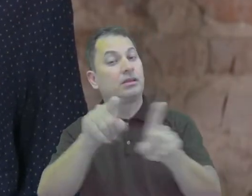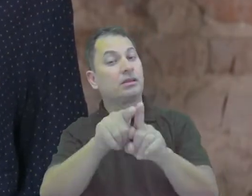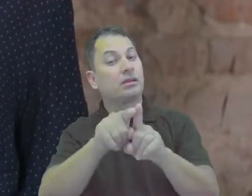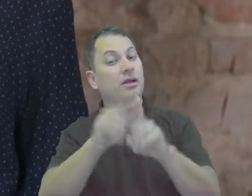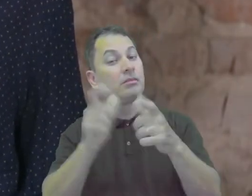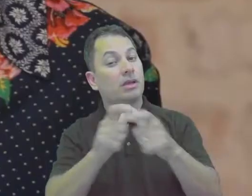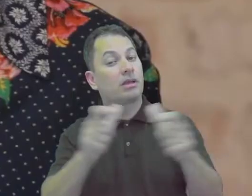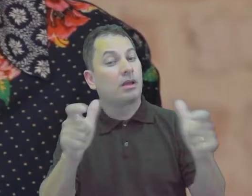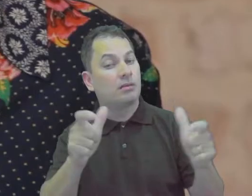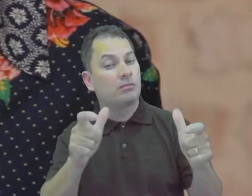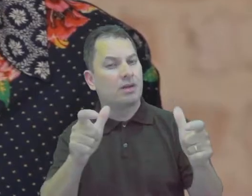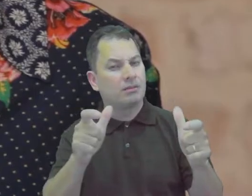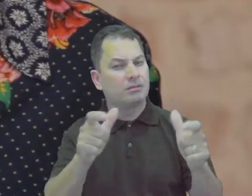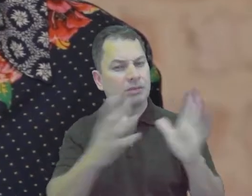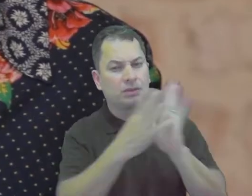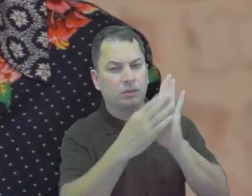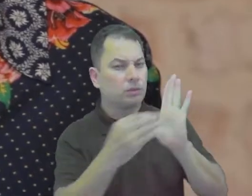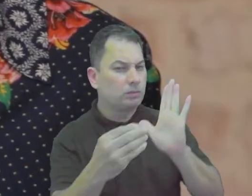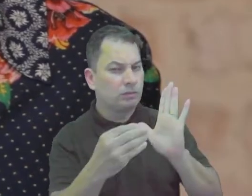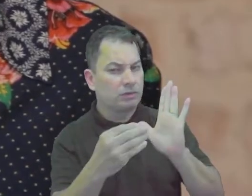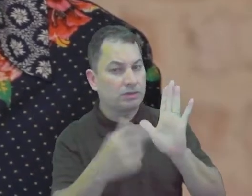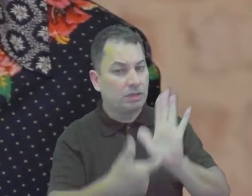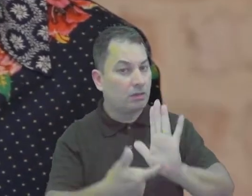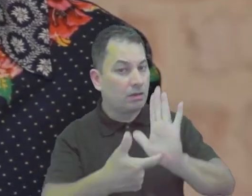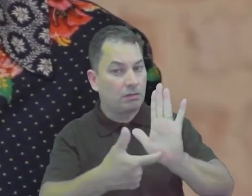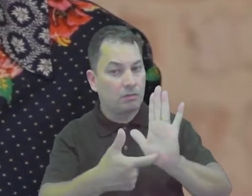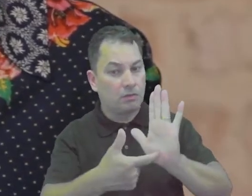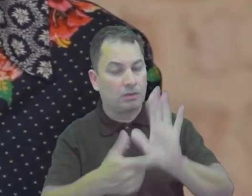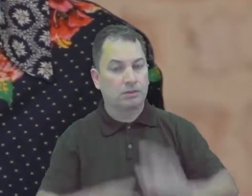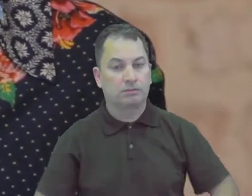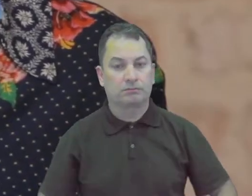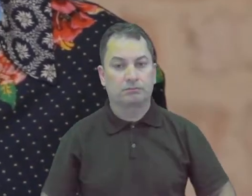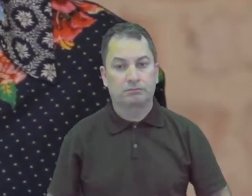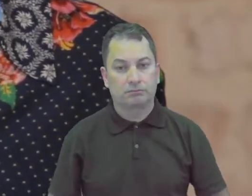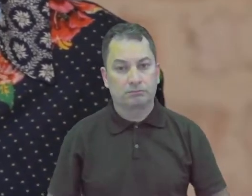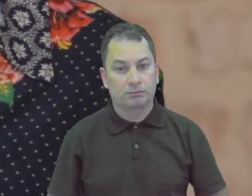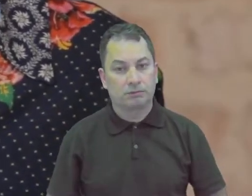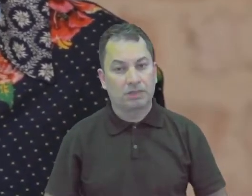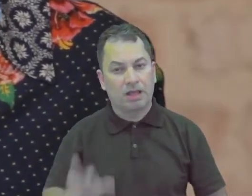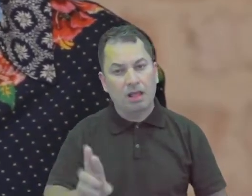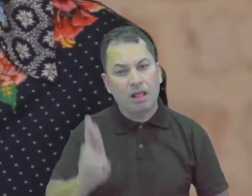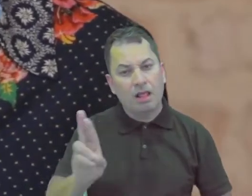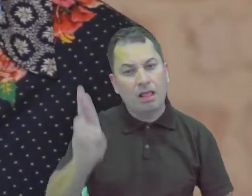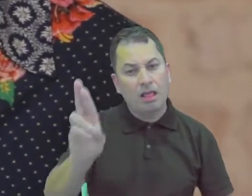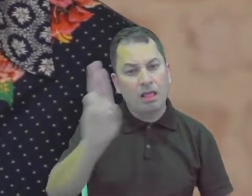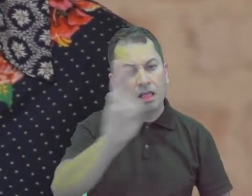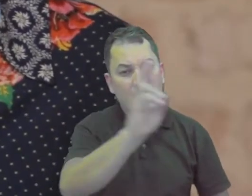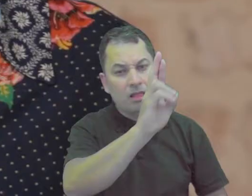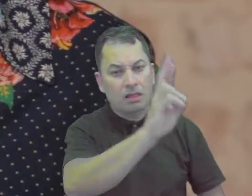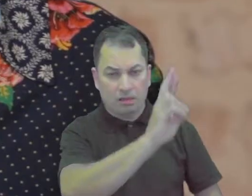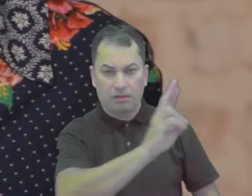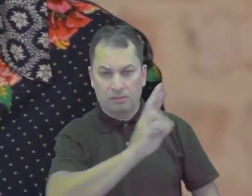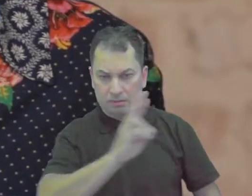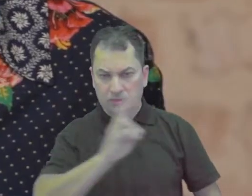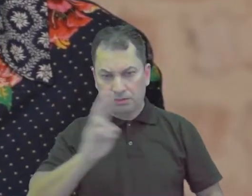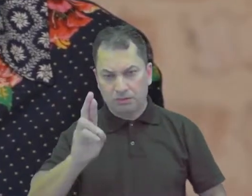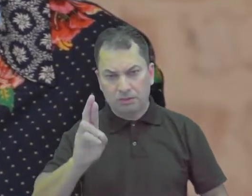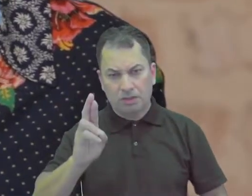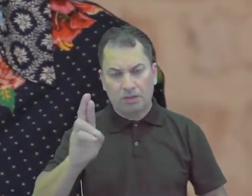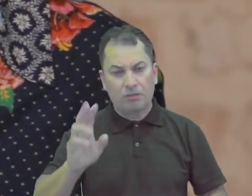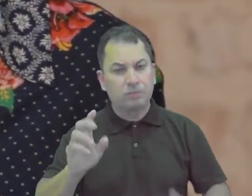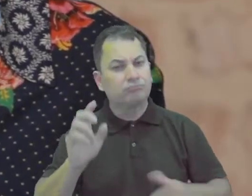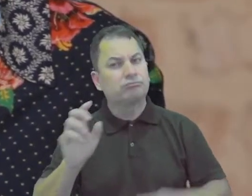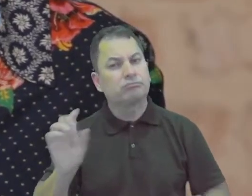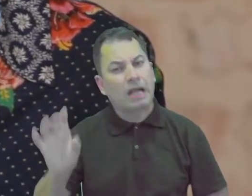modelos de predição ela aponta para cenários mais regionais, cada cenário, cada